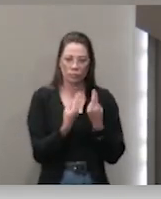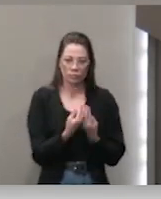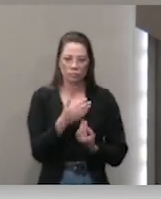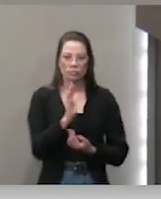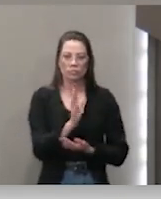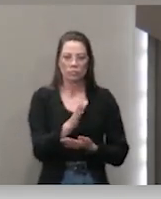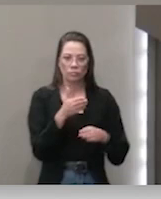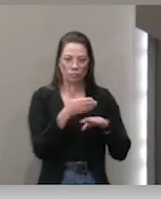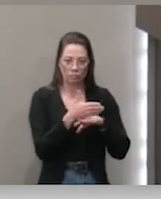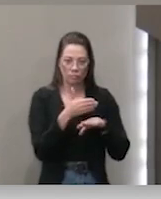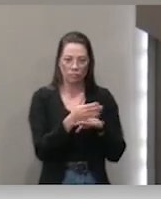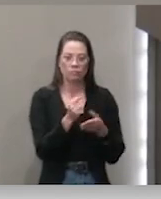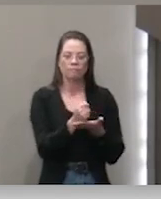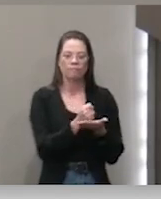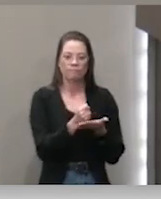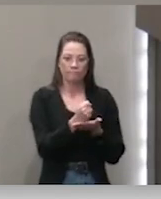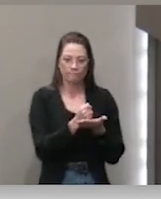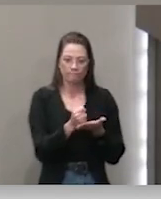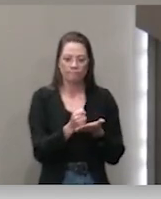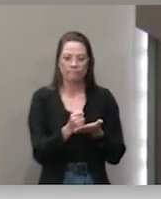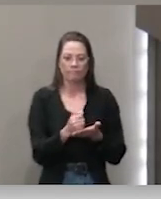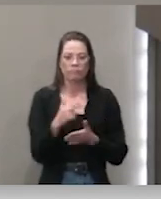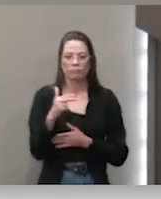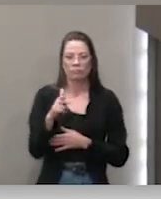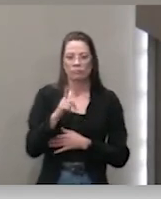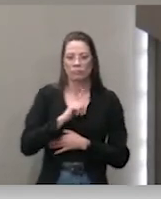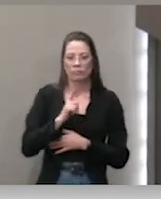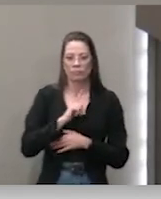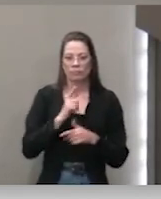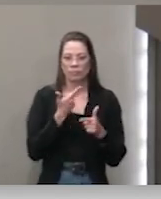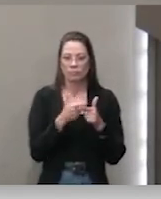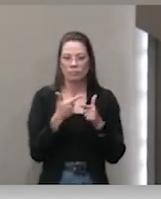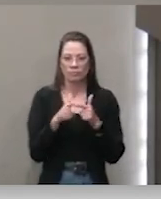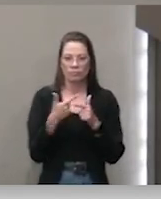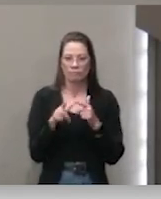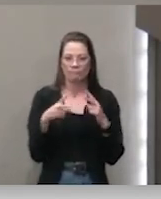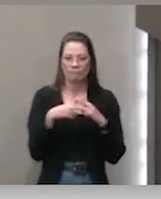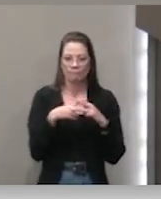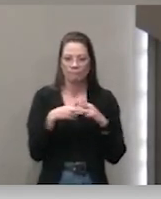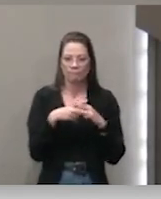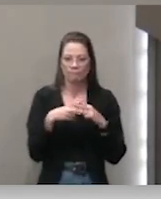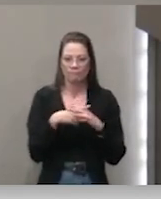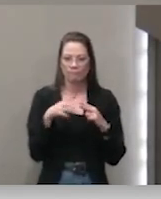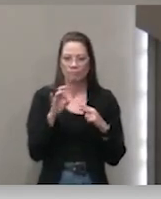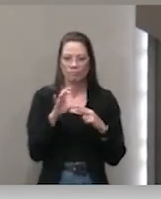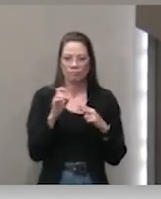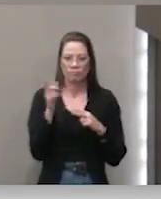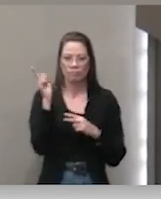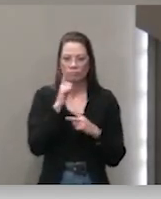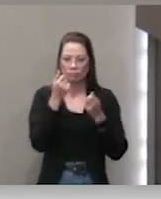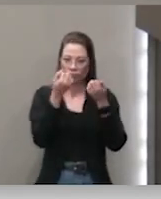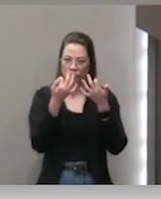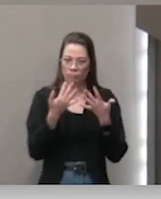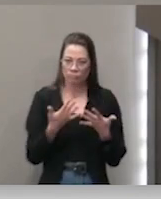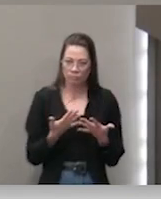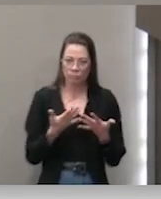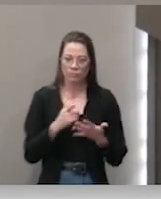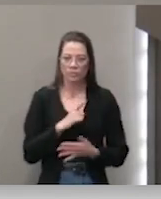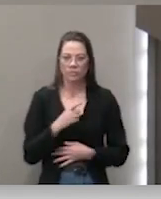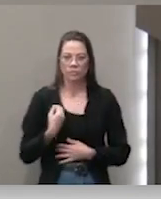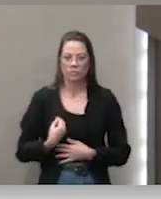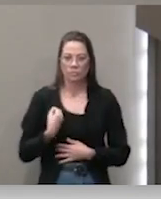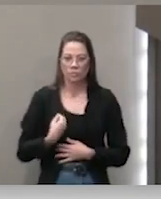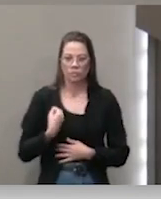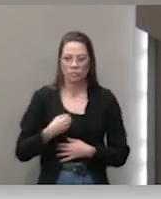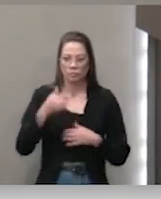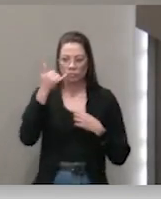eu estive lá, nós tivemos... Mas, enfim, nunca tive atrito nenhum com o colega Renato e foi só para esclarecer que nós não estávamos